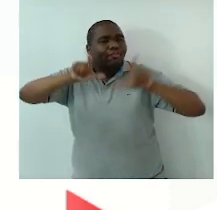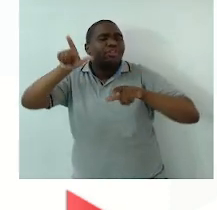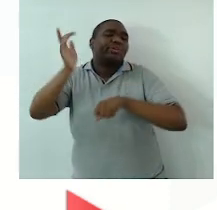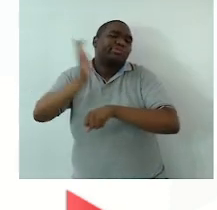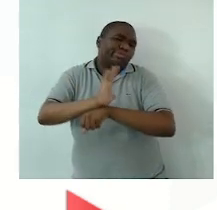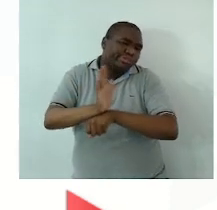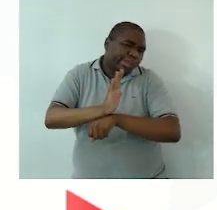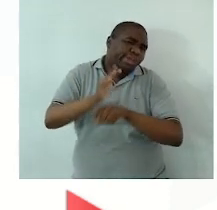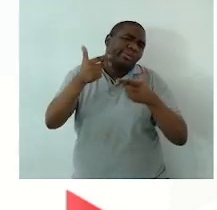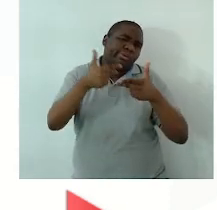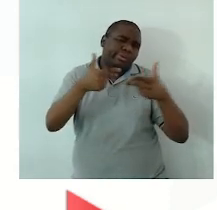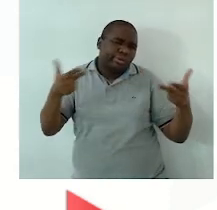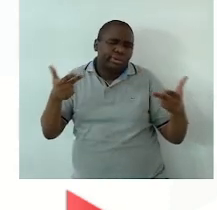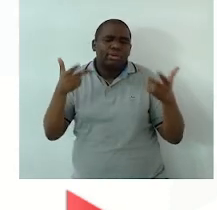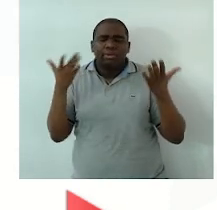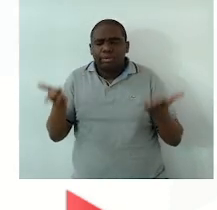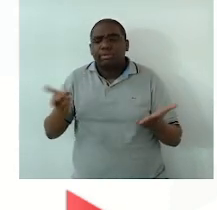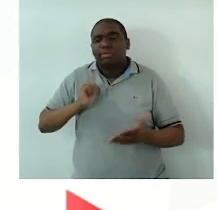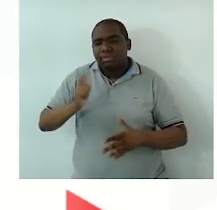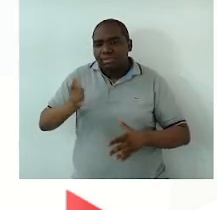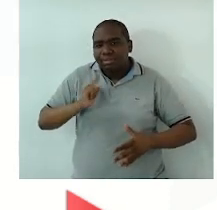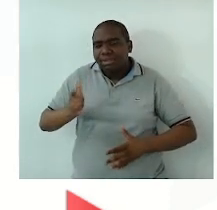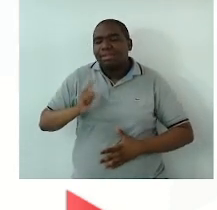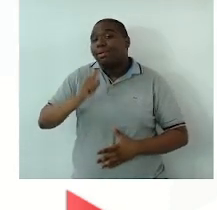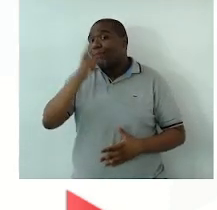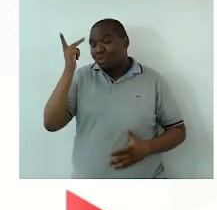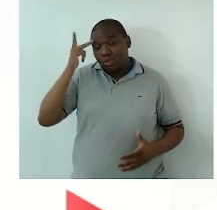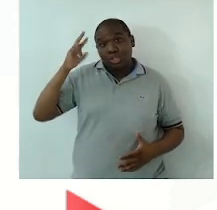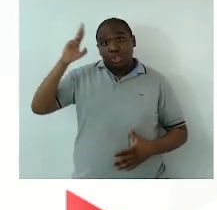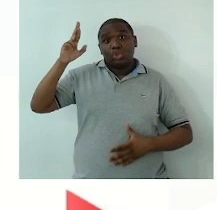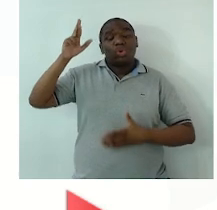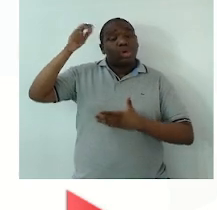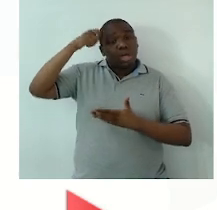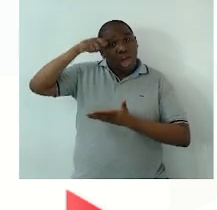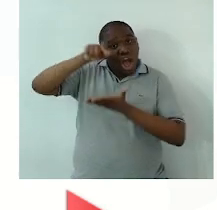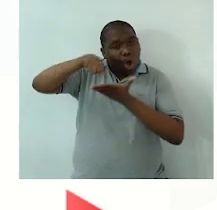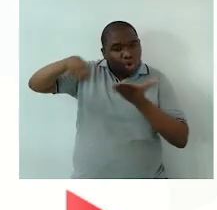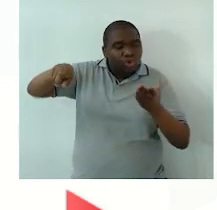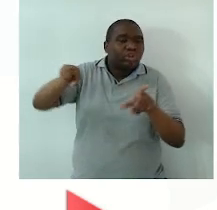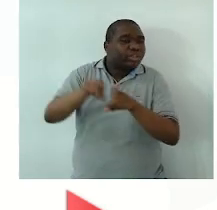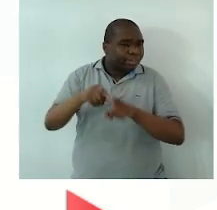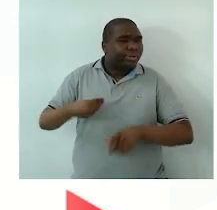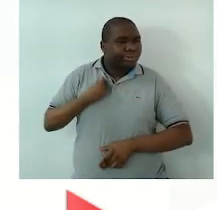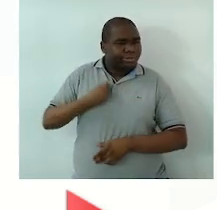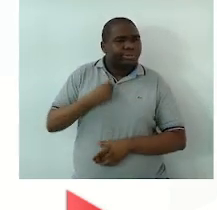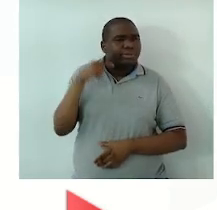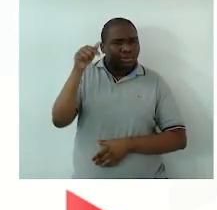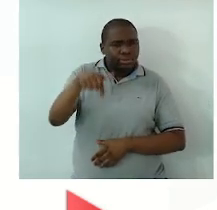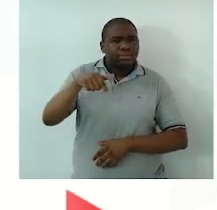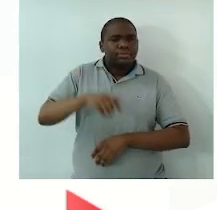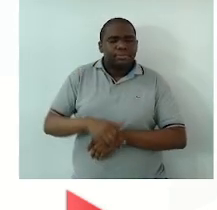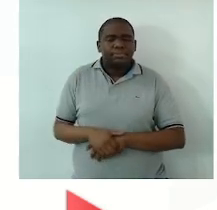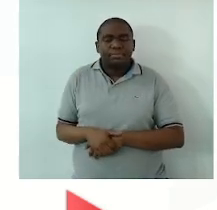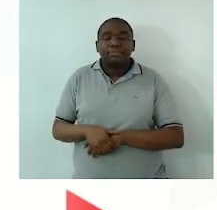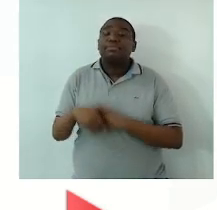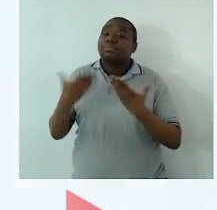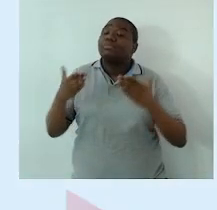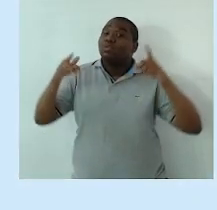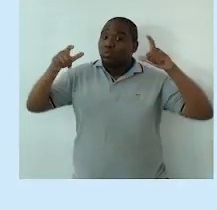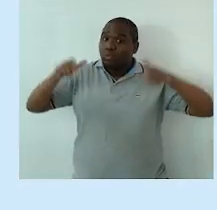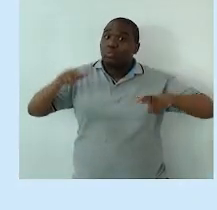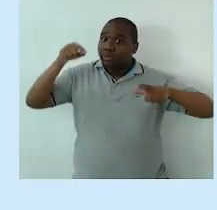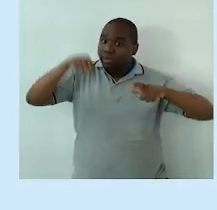também, o autor e o diretor vão estar também presentes na televisão, no cinema. Então, a cenografia justamente é o cenário que